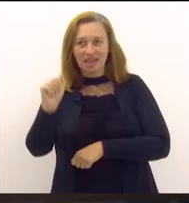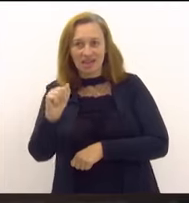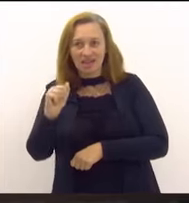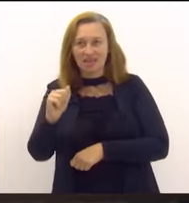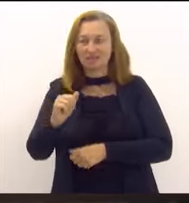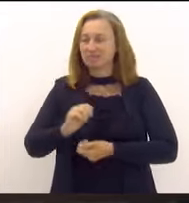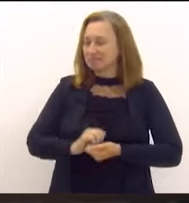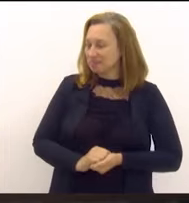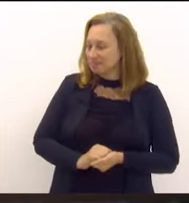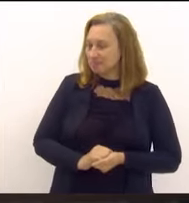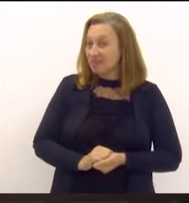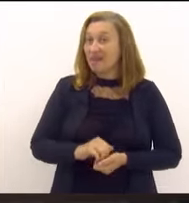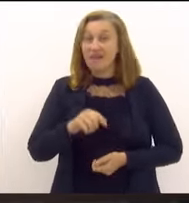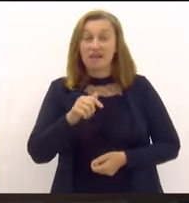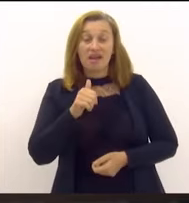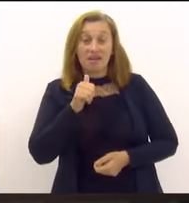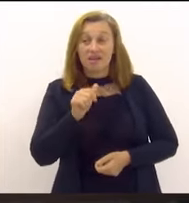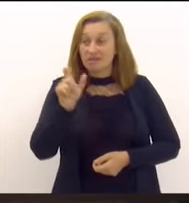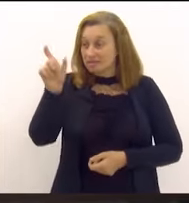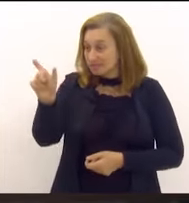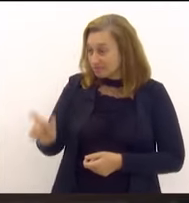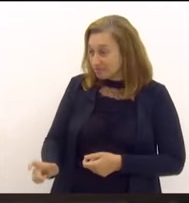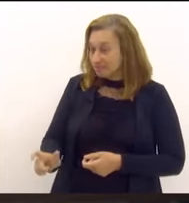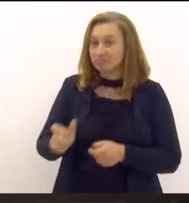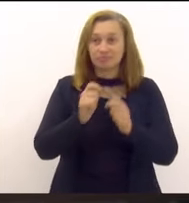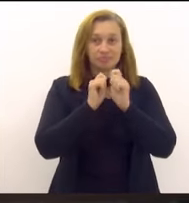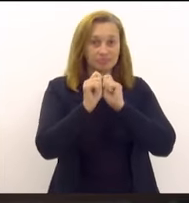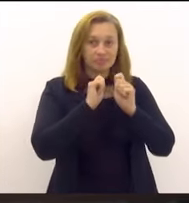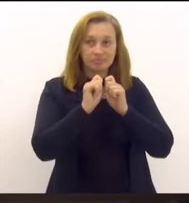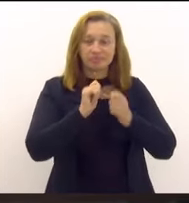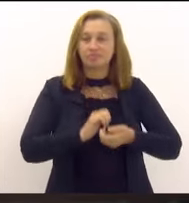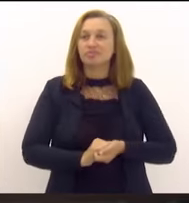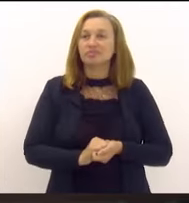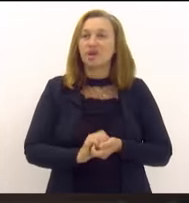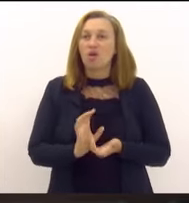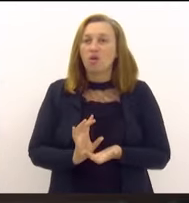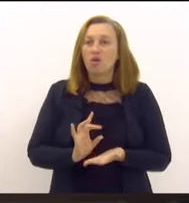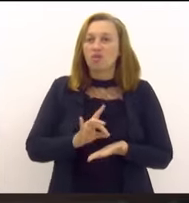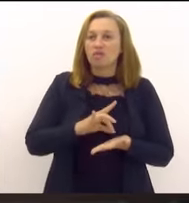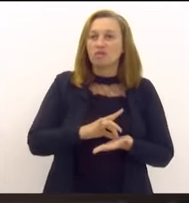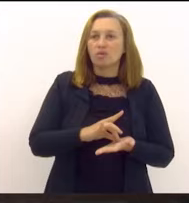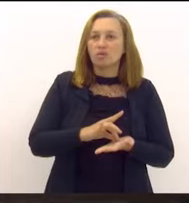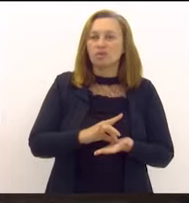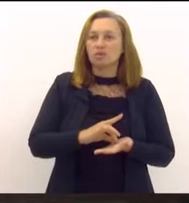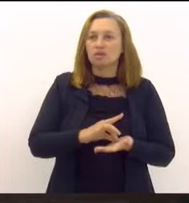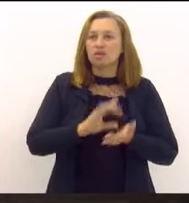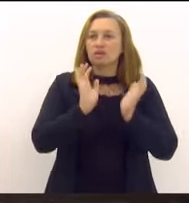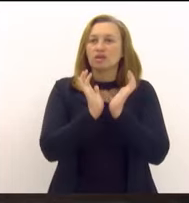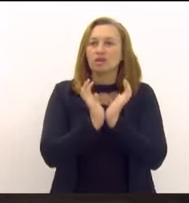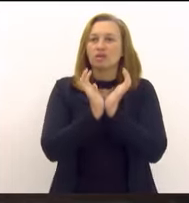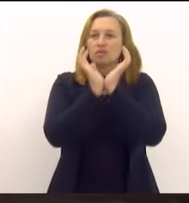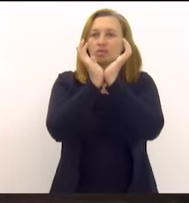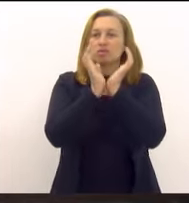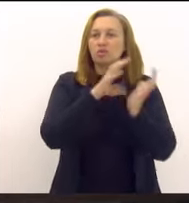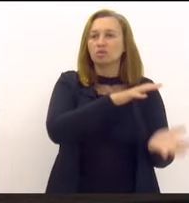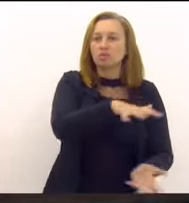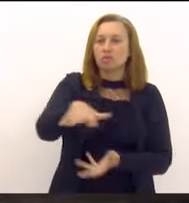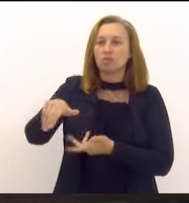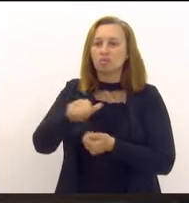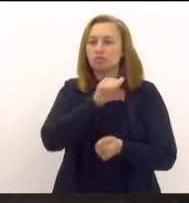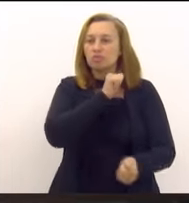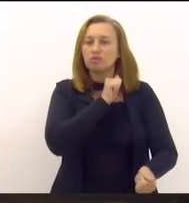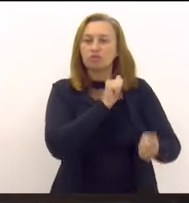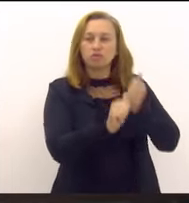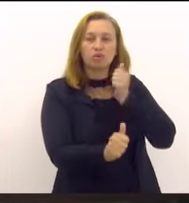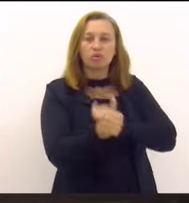incrível? Ela foi a comentarista oficial da Copa do Mundo Feminina de Futebol